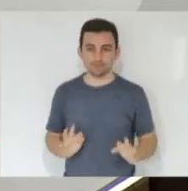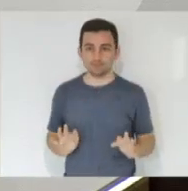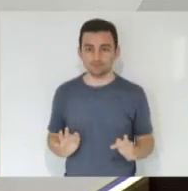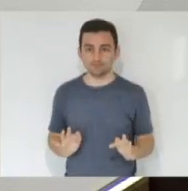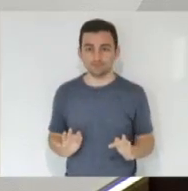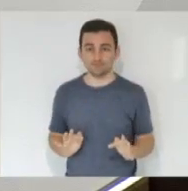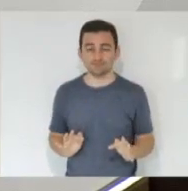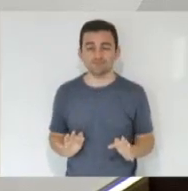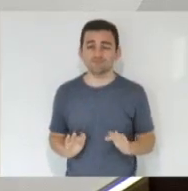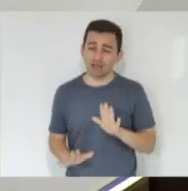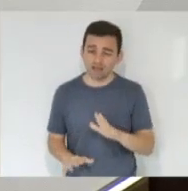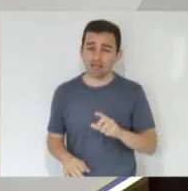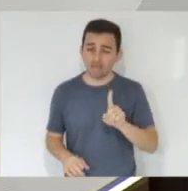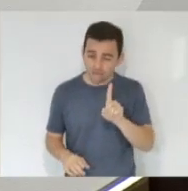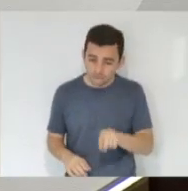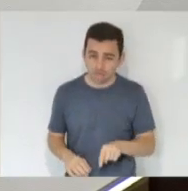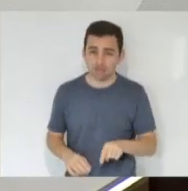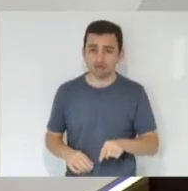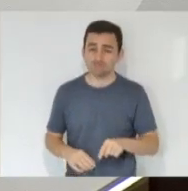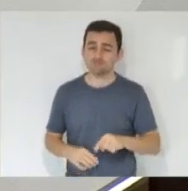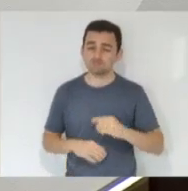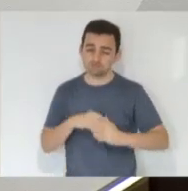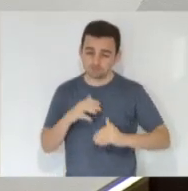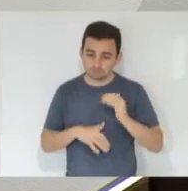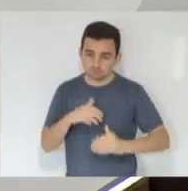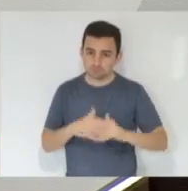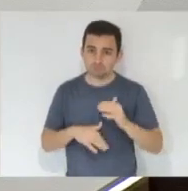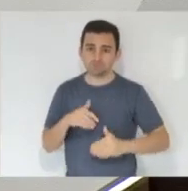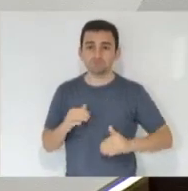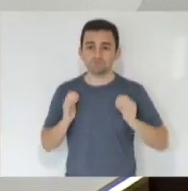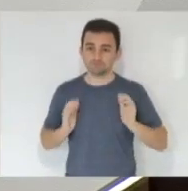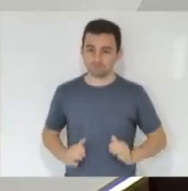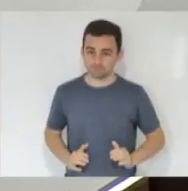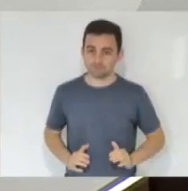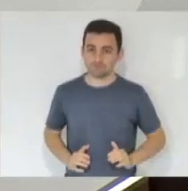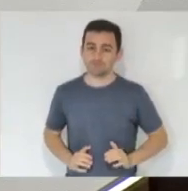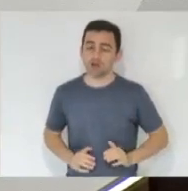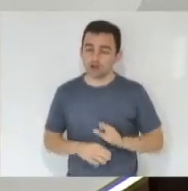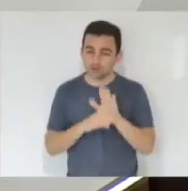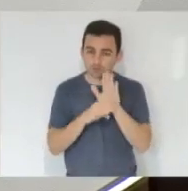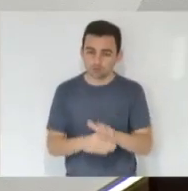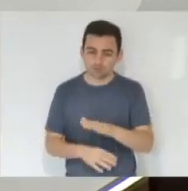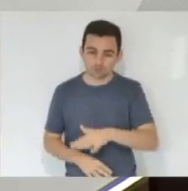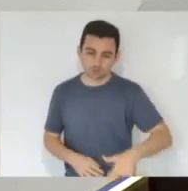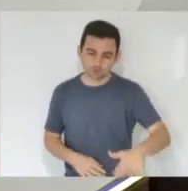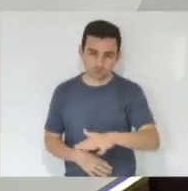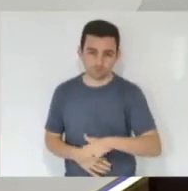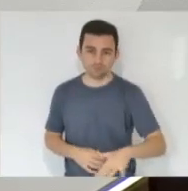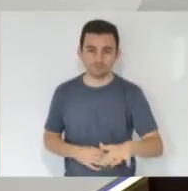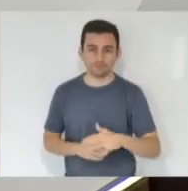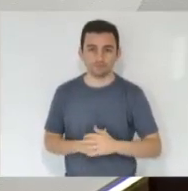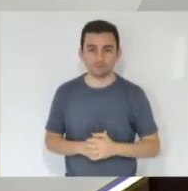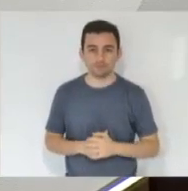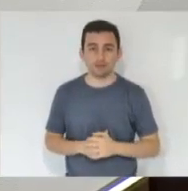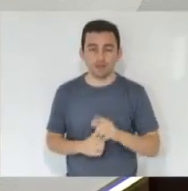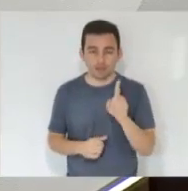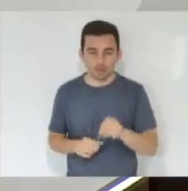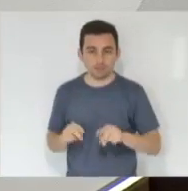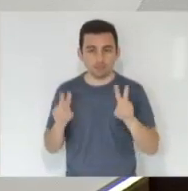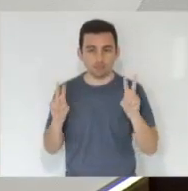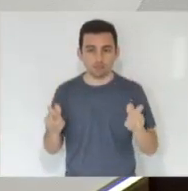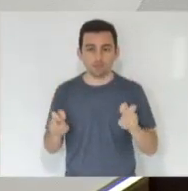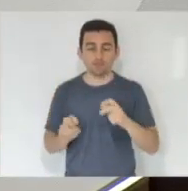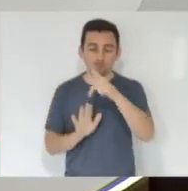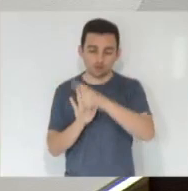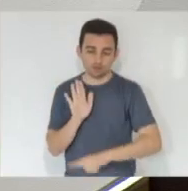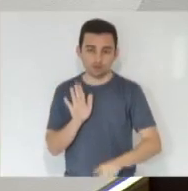em um exercício de cidadania que favoreça a todos os envolvidos. Trata-se do projeto de lei